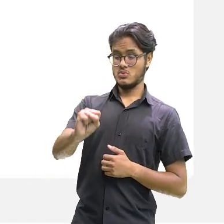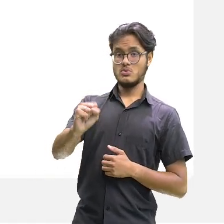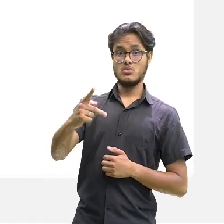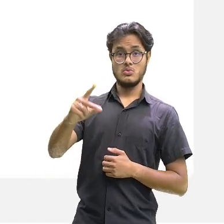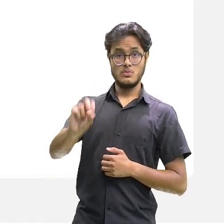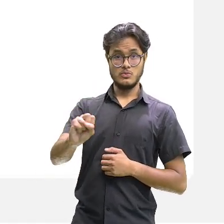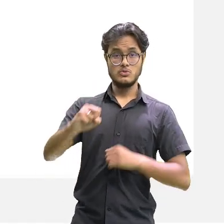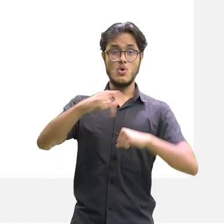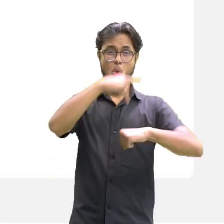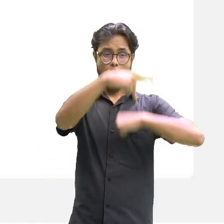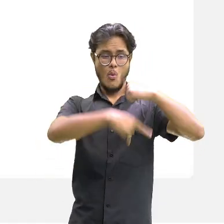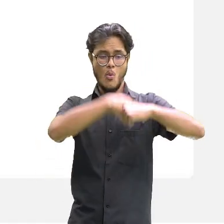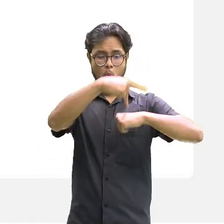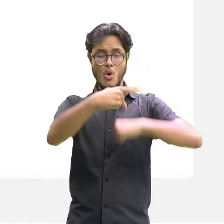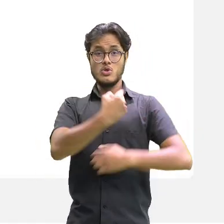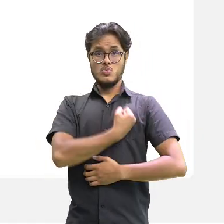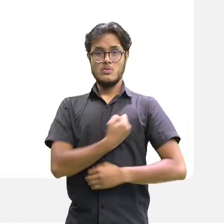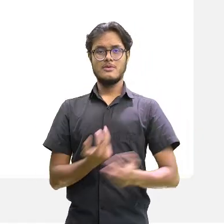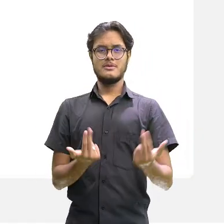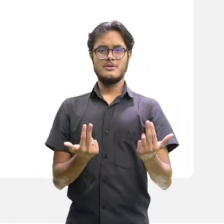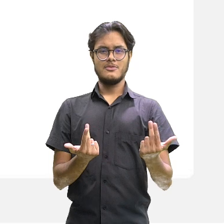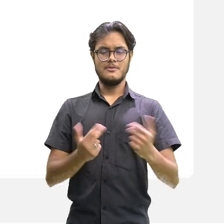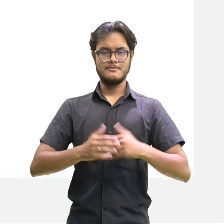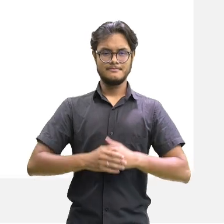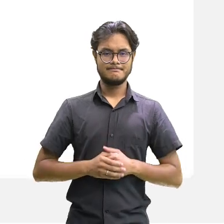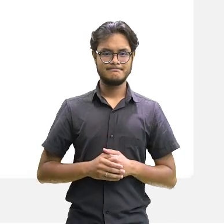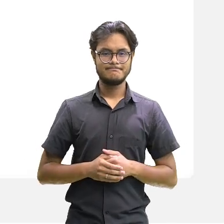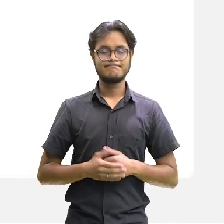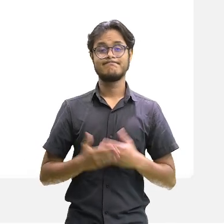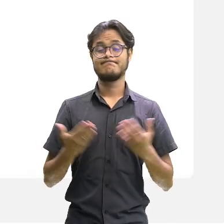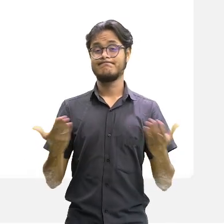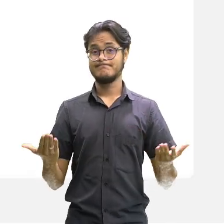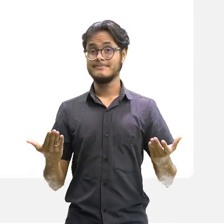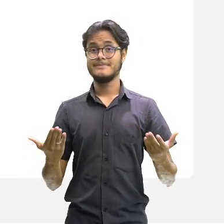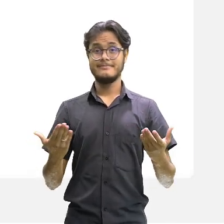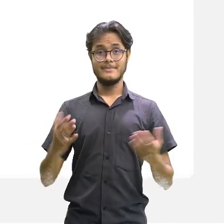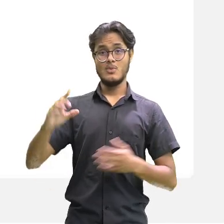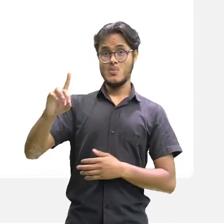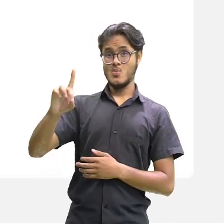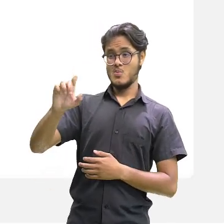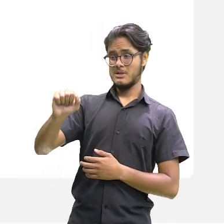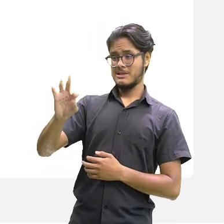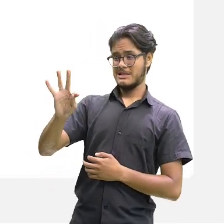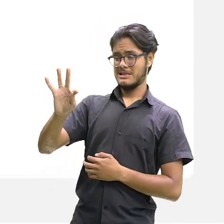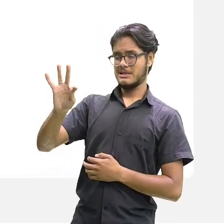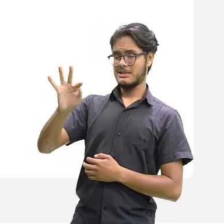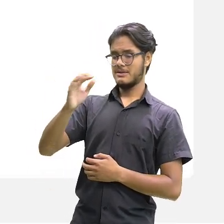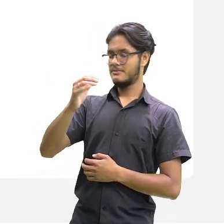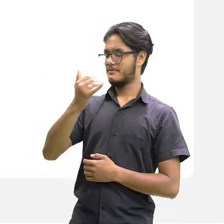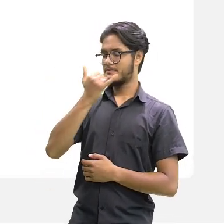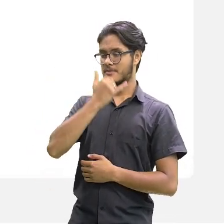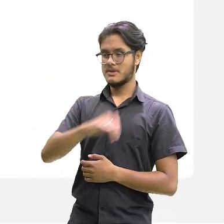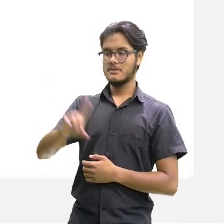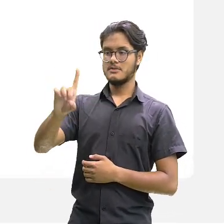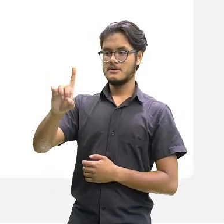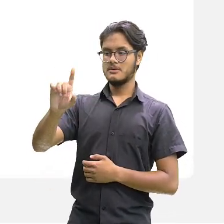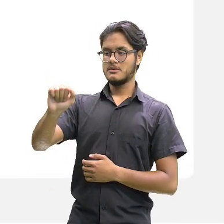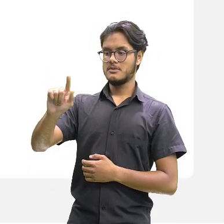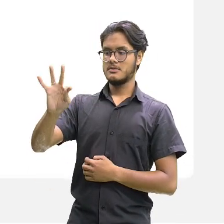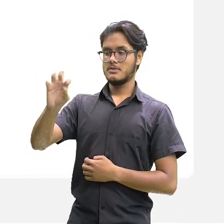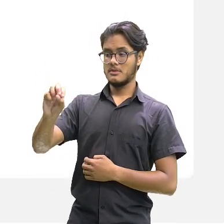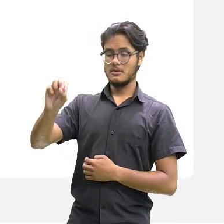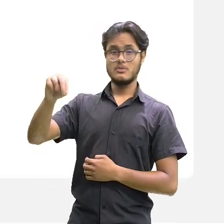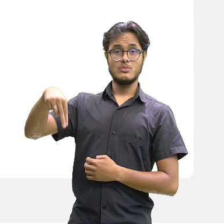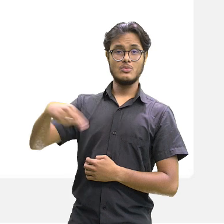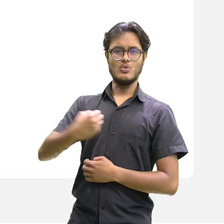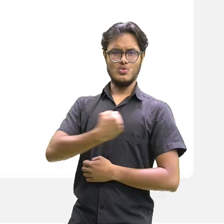prótons iguais. Então, o Dalton não explicou isso, porque ele disse que cada elemento tinha massa igual ao outro elemento do hidrogênio. E hoje a